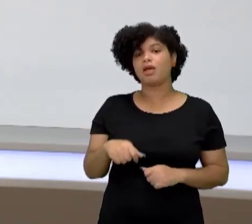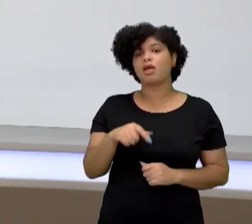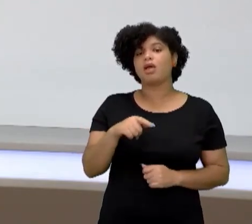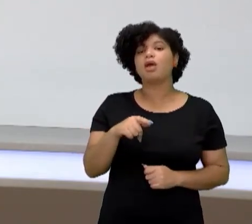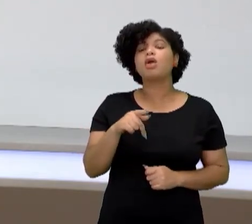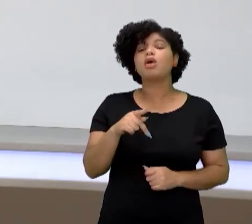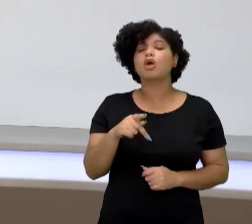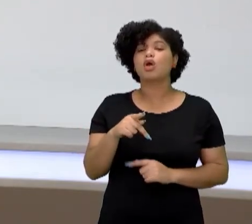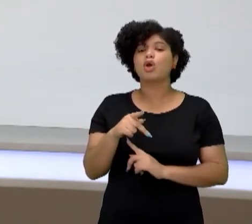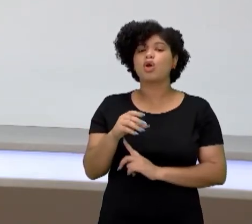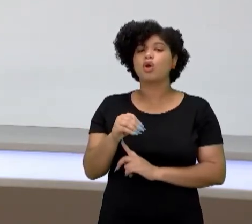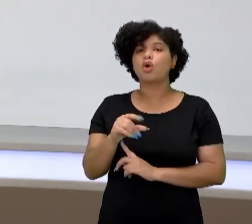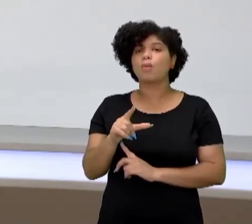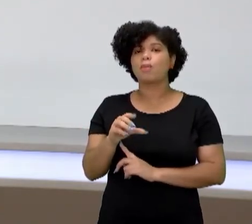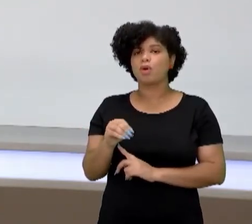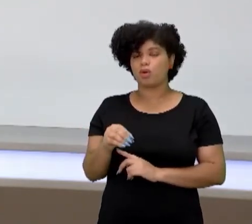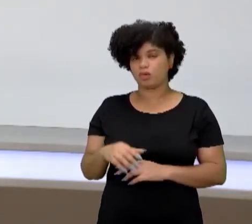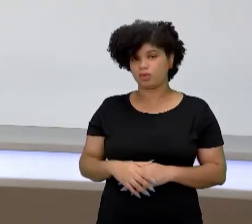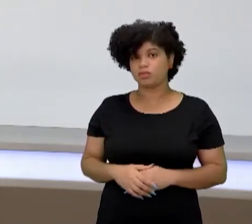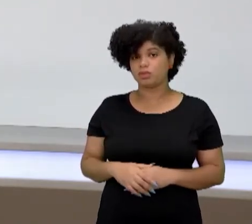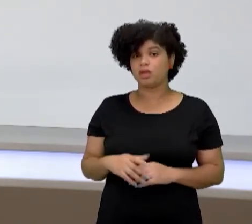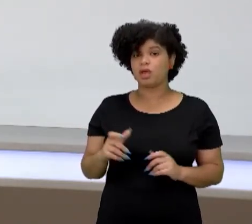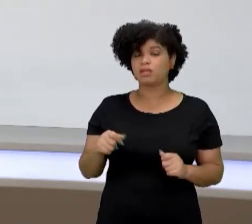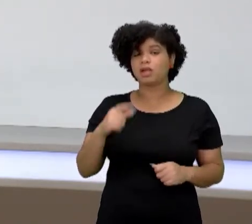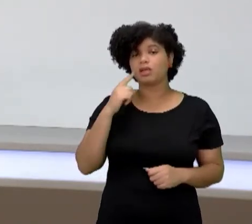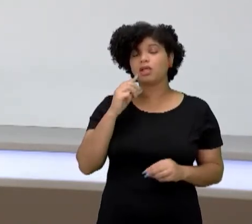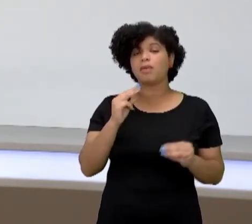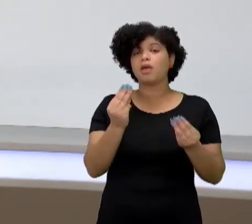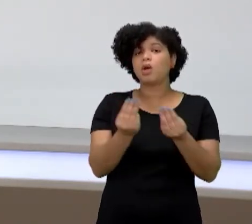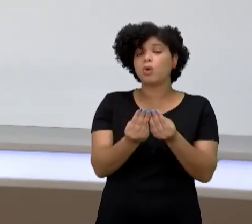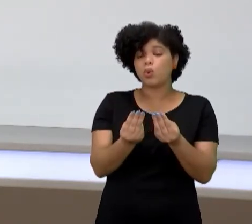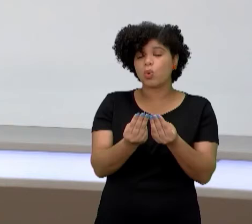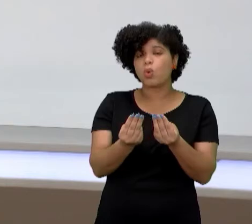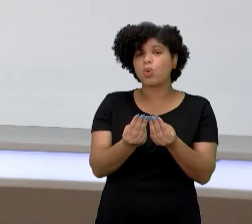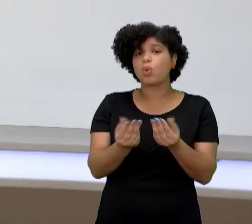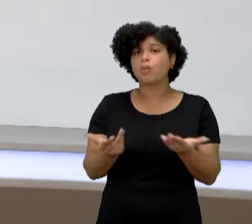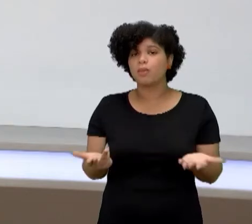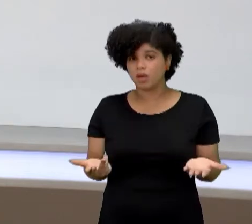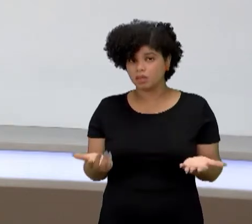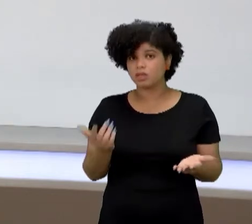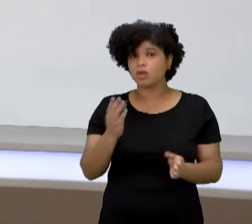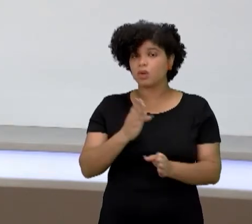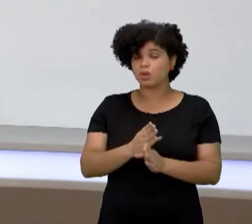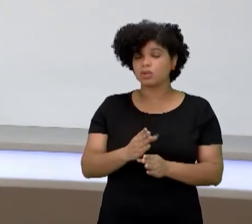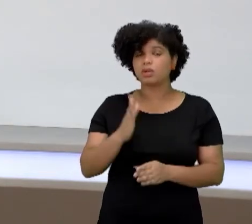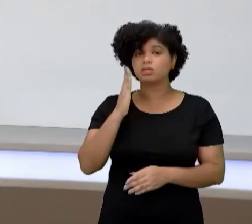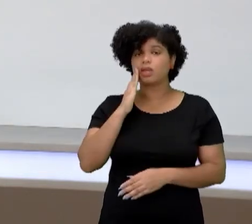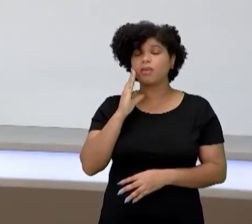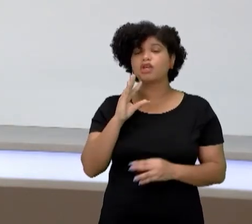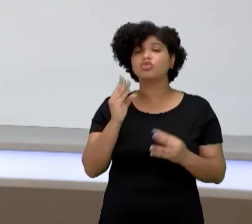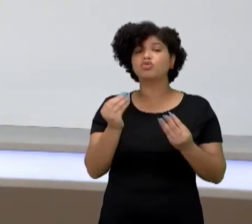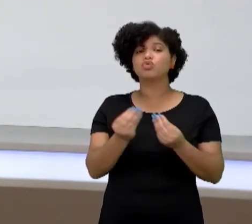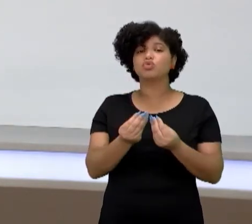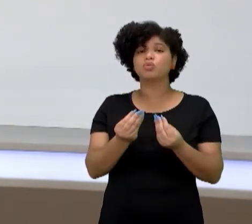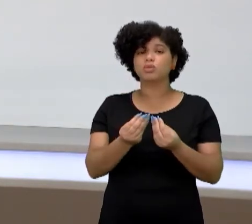várias informações da substância. Fora que eu consigo a massa molar, eu consigo saber se essa substância é metal ou não é. Então,